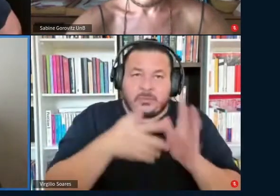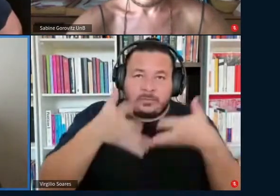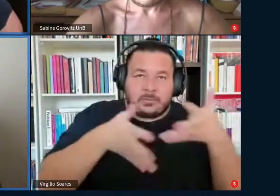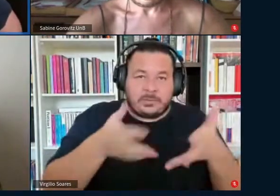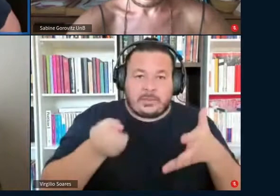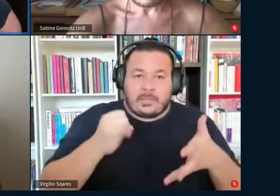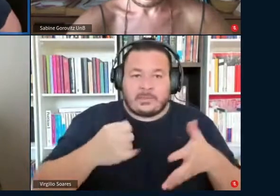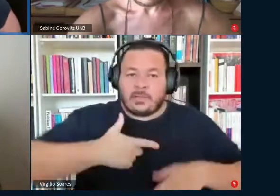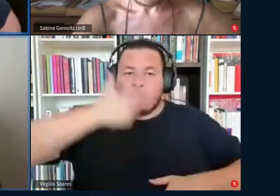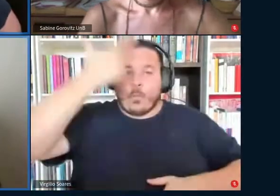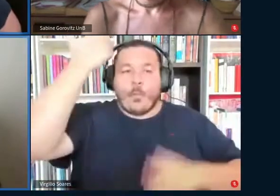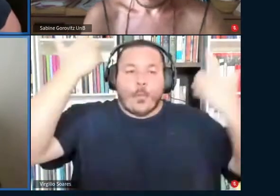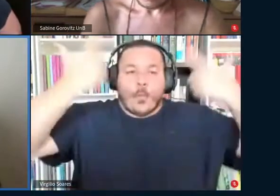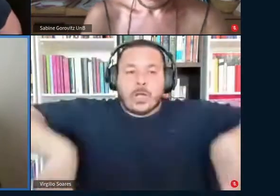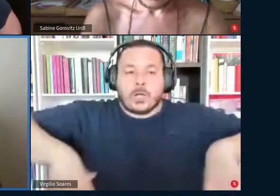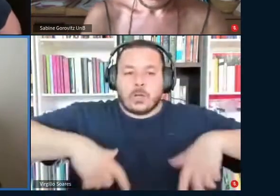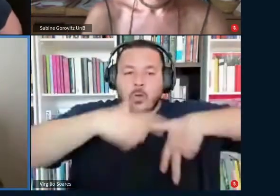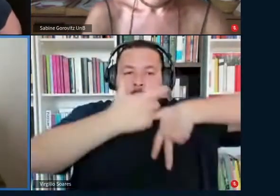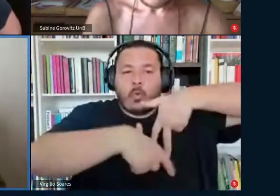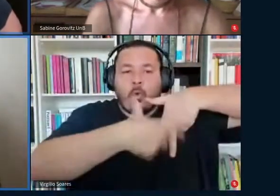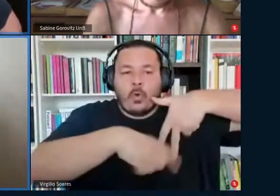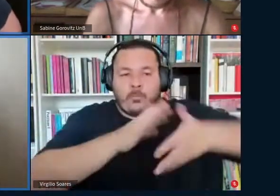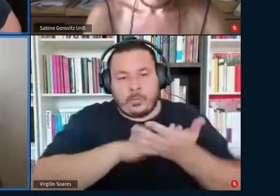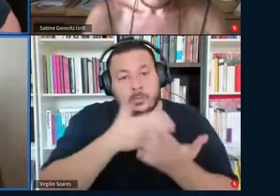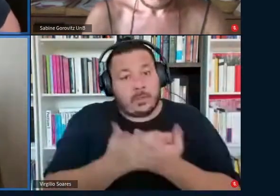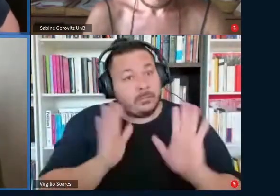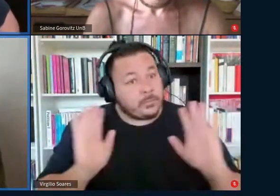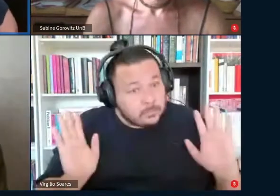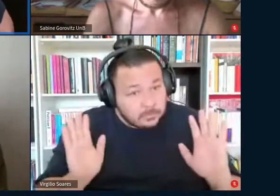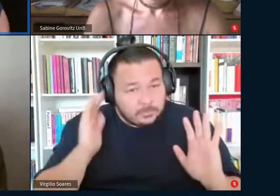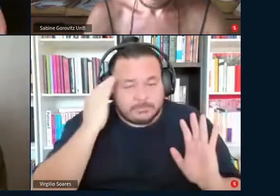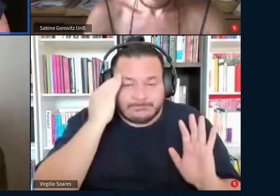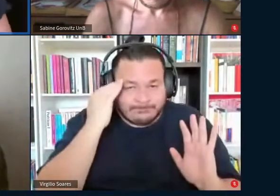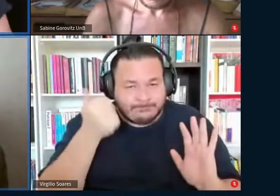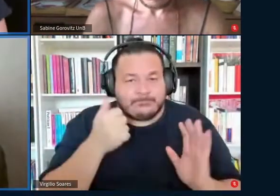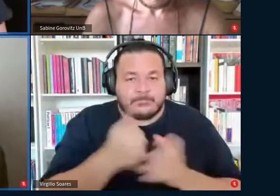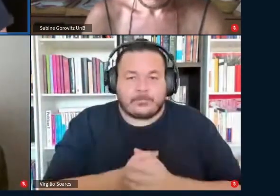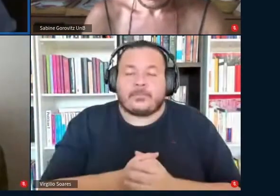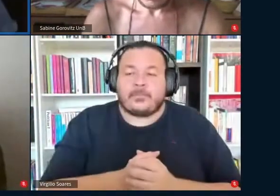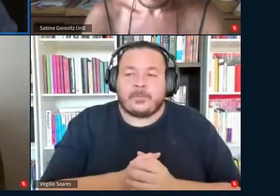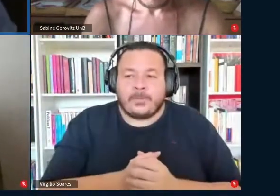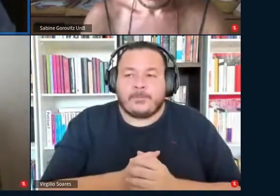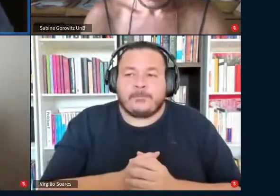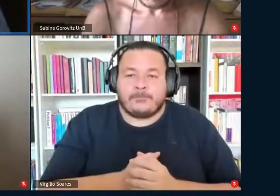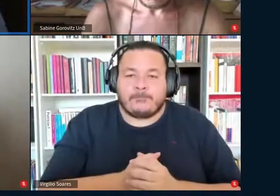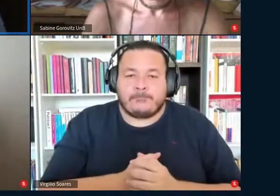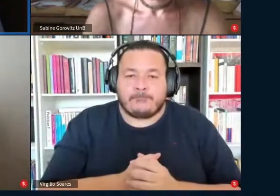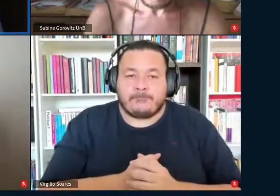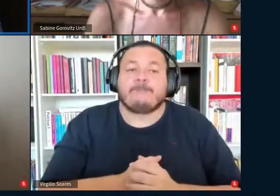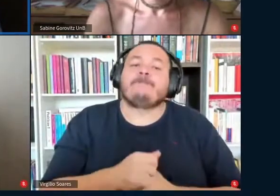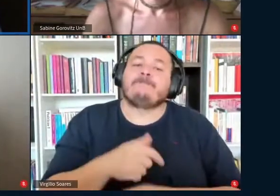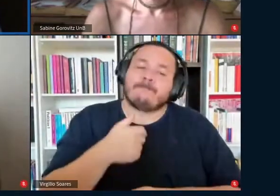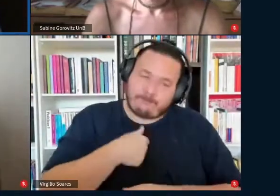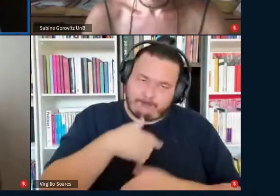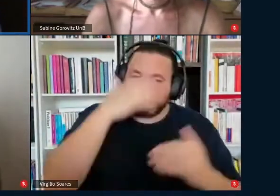intérprete. Uhum. Entende? Enfim. Perfeitamente. Para você.